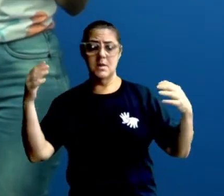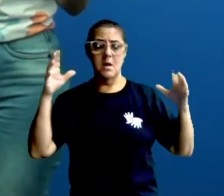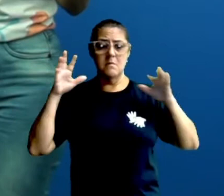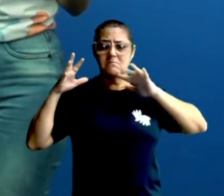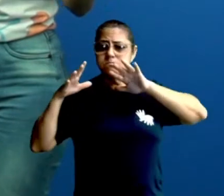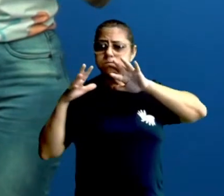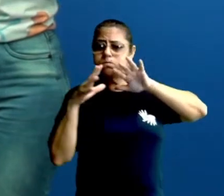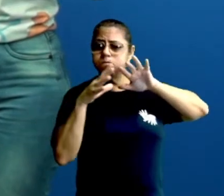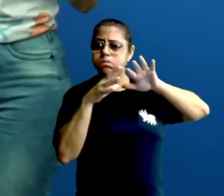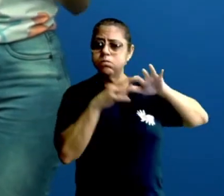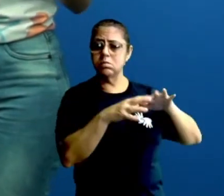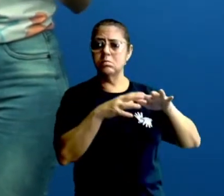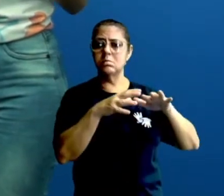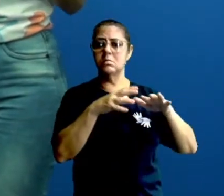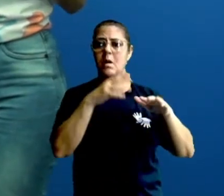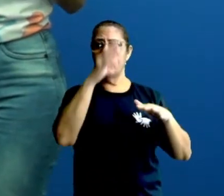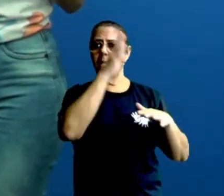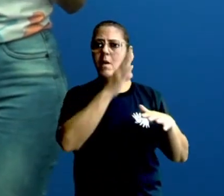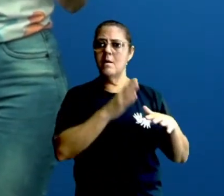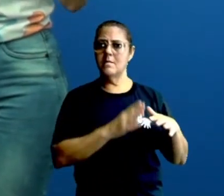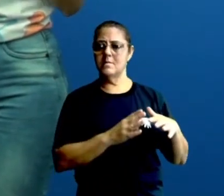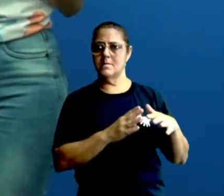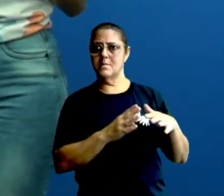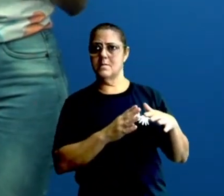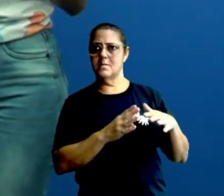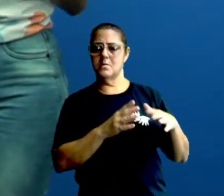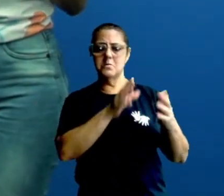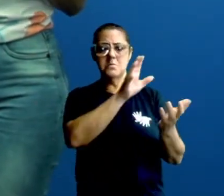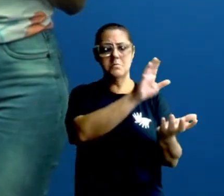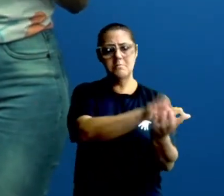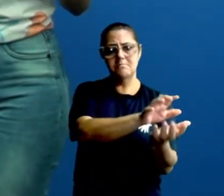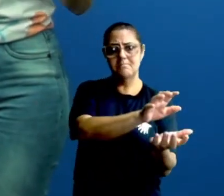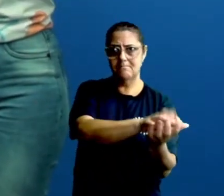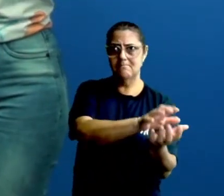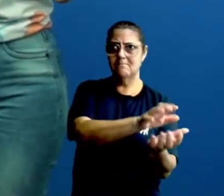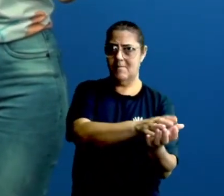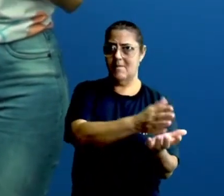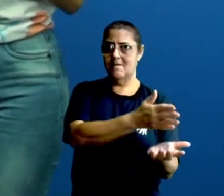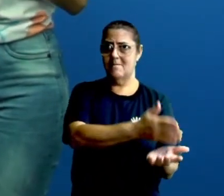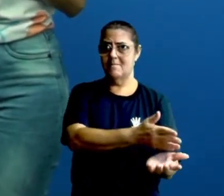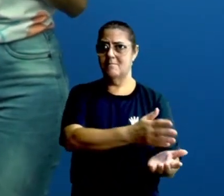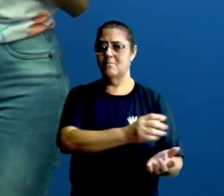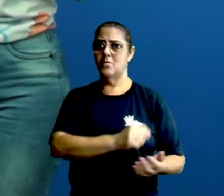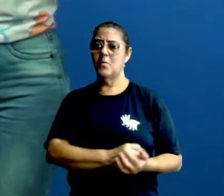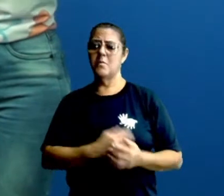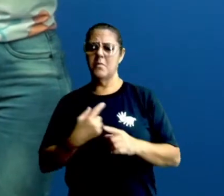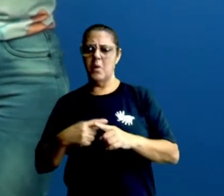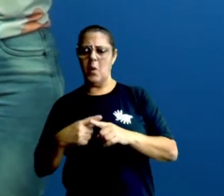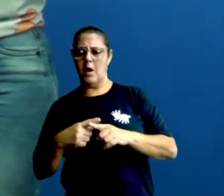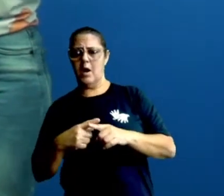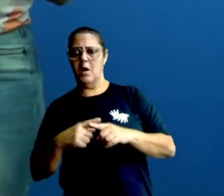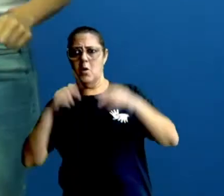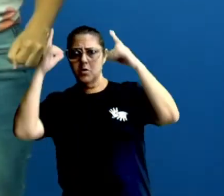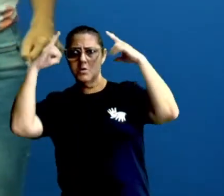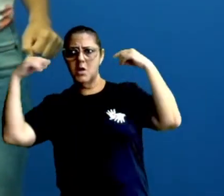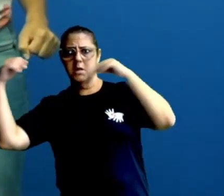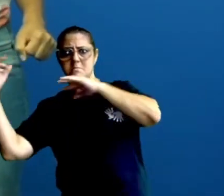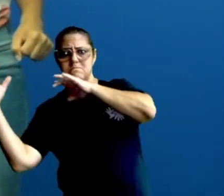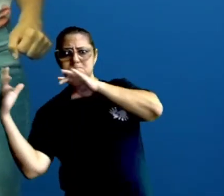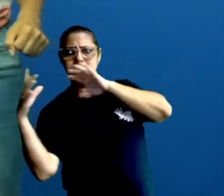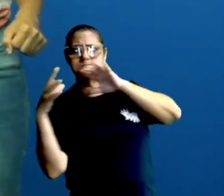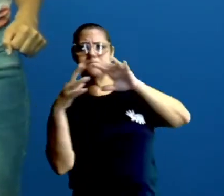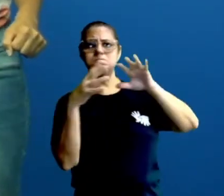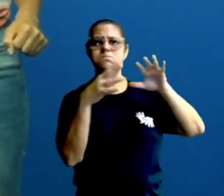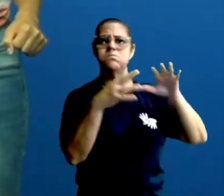invadem essa localidade, o estado de Pernambuco. Já por que eles invadiram? Porque